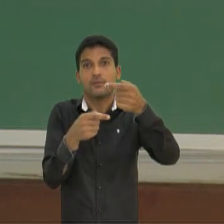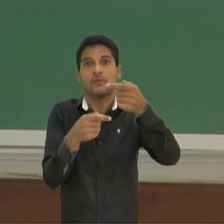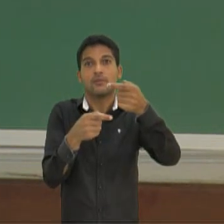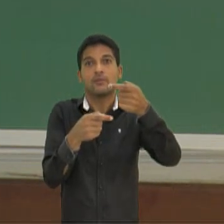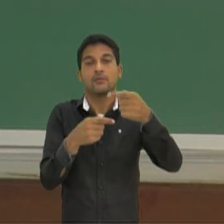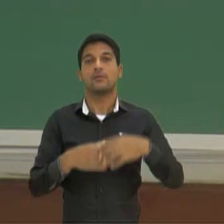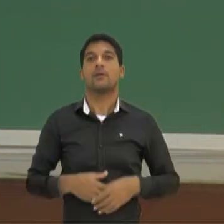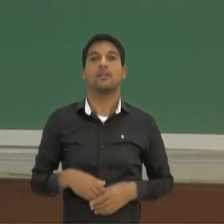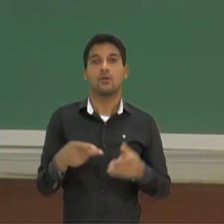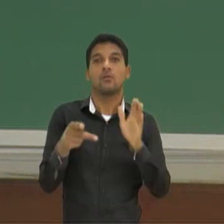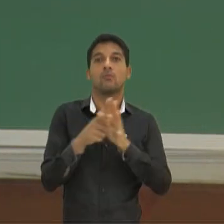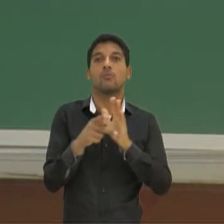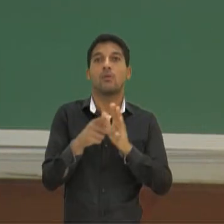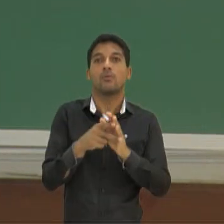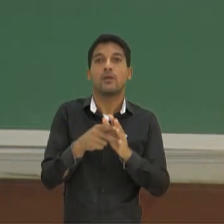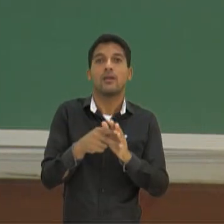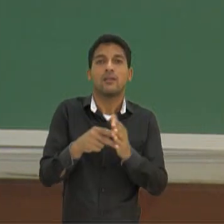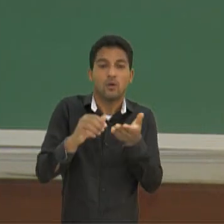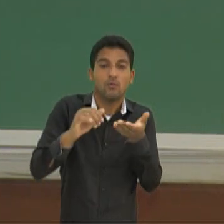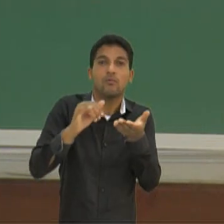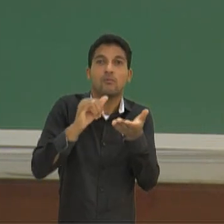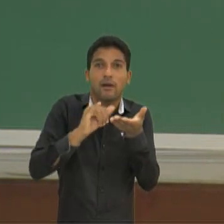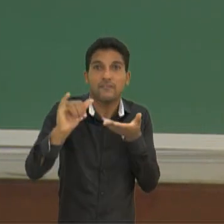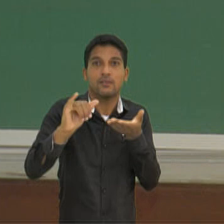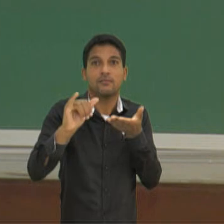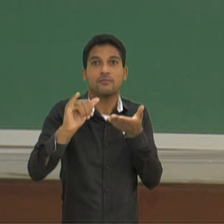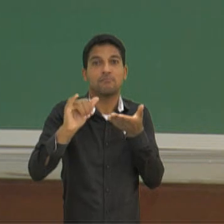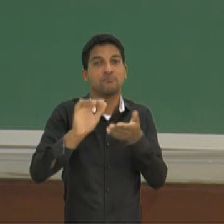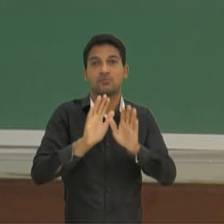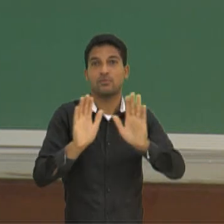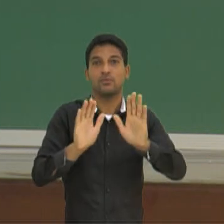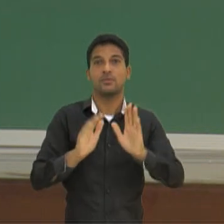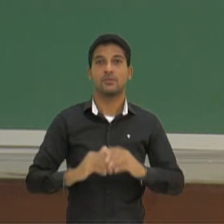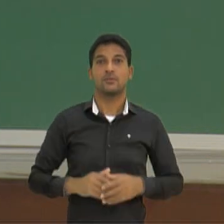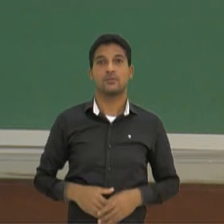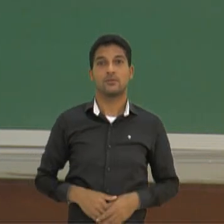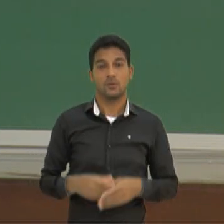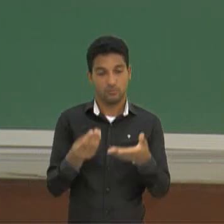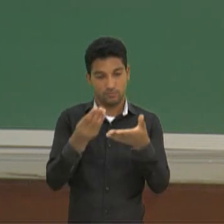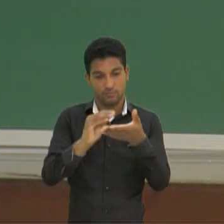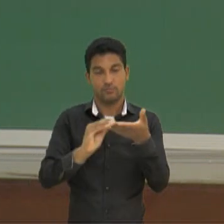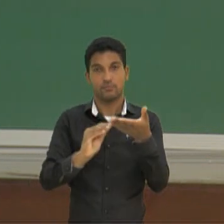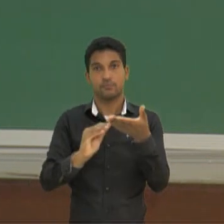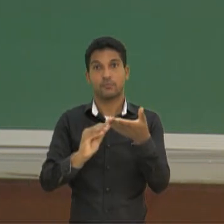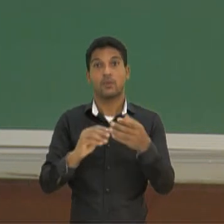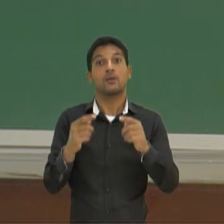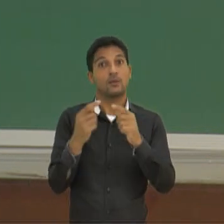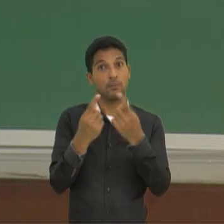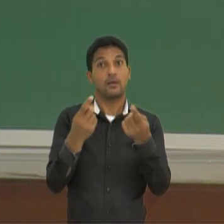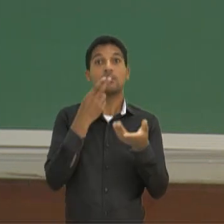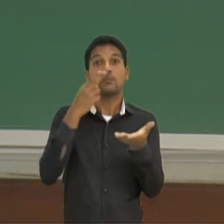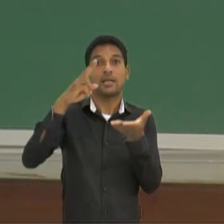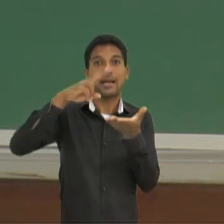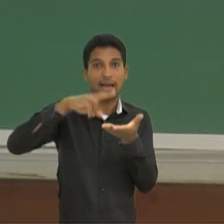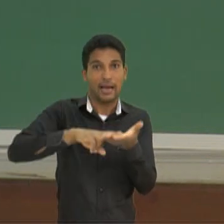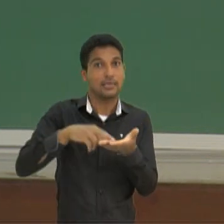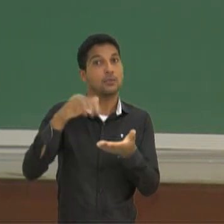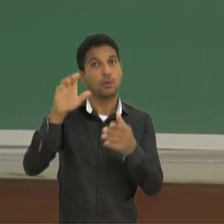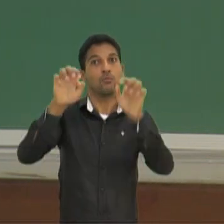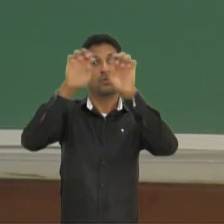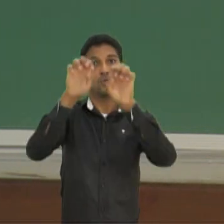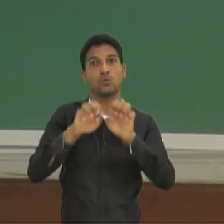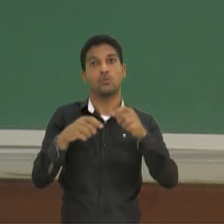geralmente tem uma formatação maior, que a gente vai ver, né, alguns elementos que constituem a carta. A gente vai ver algumas características dela